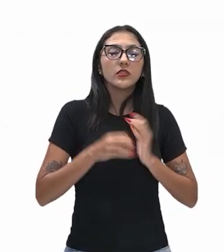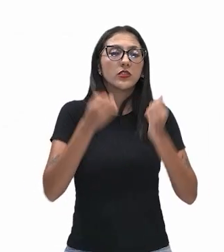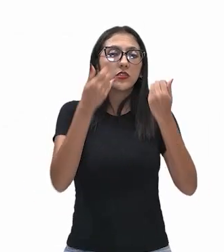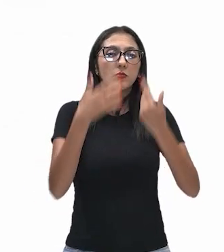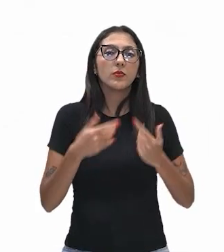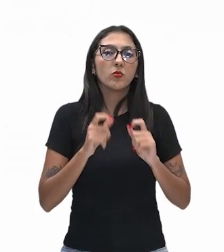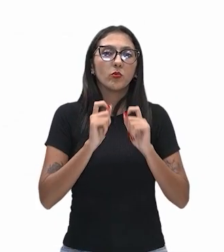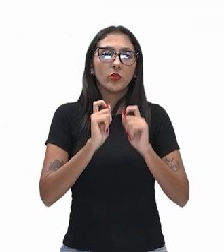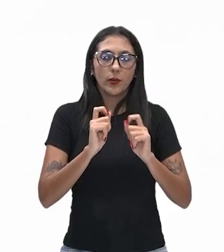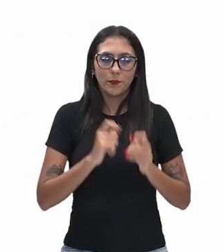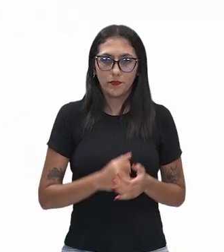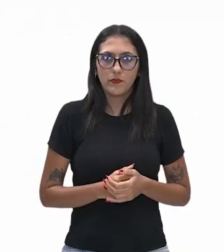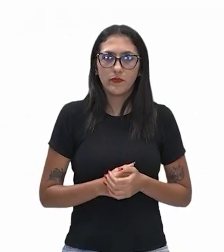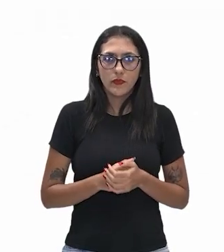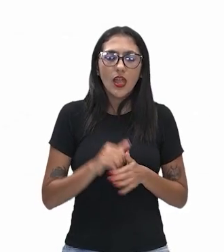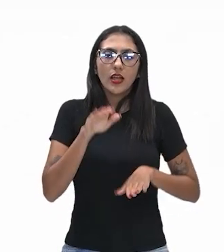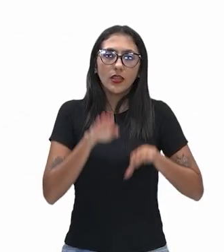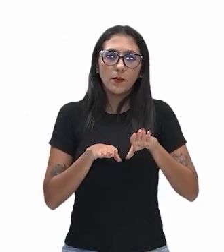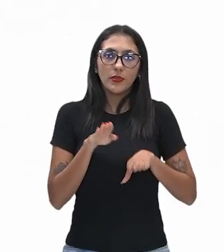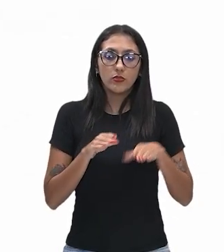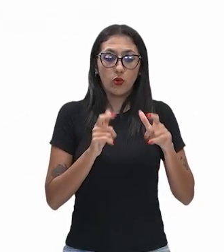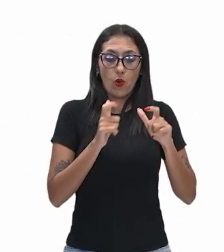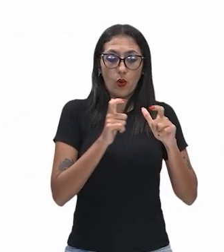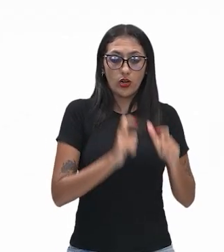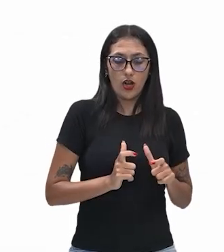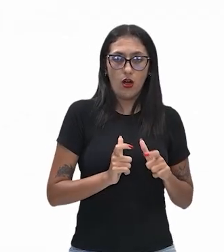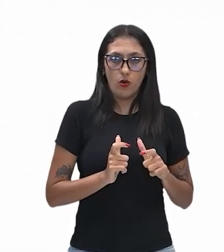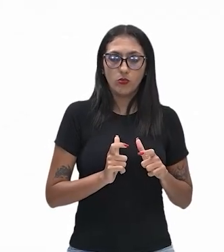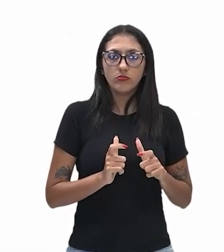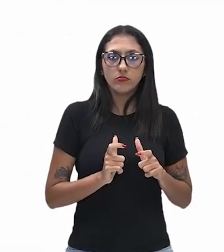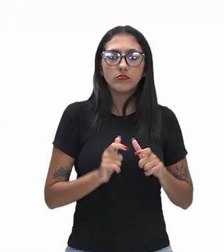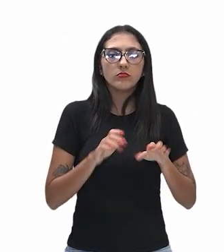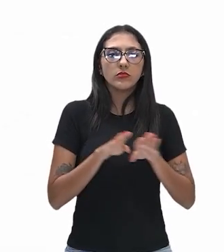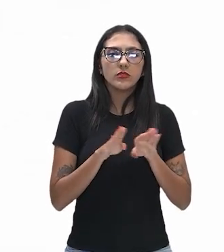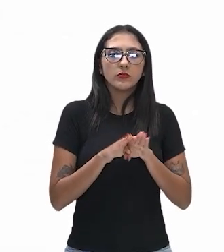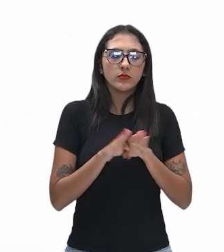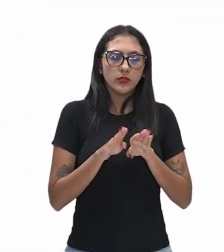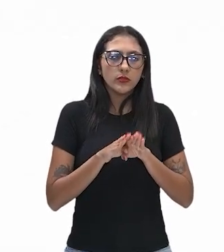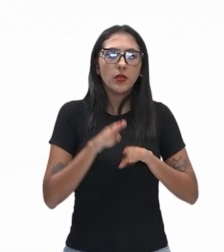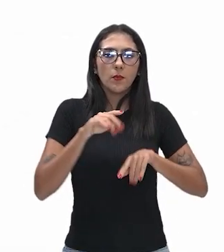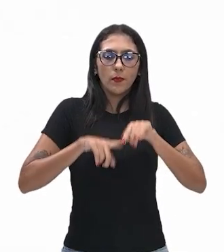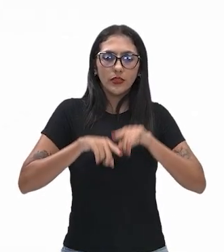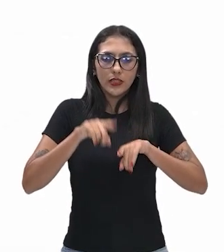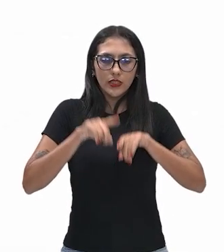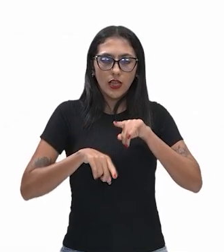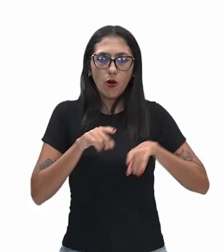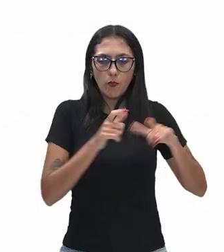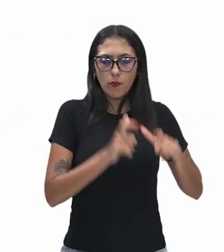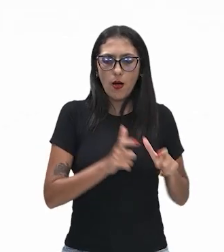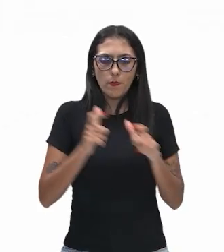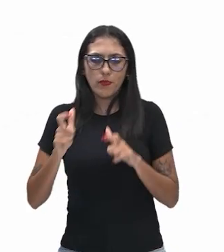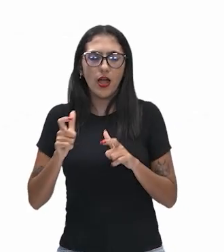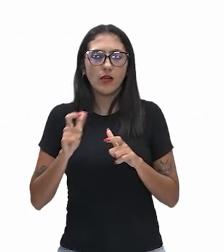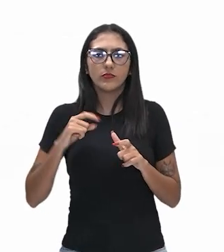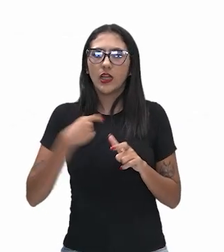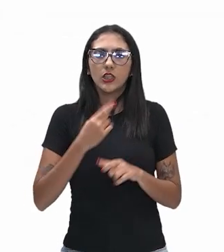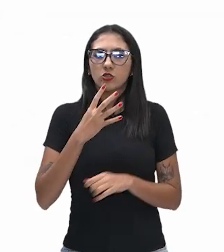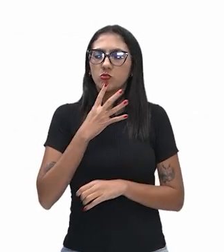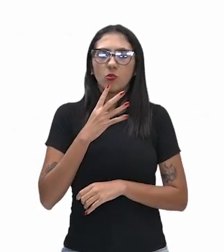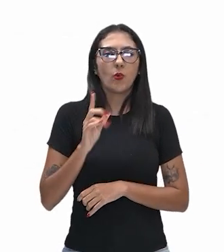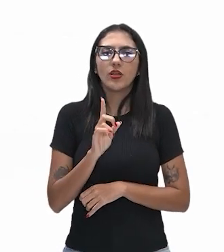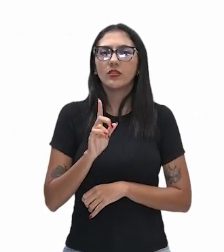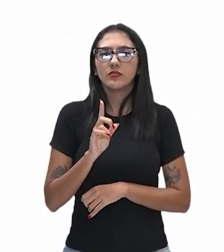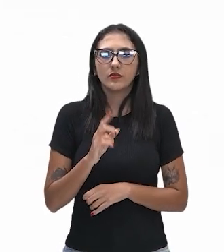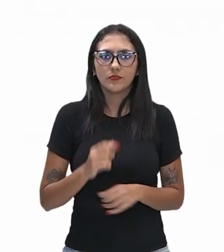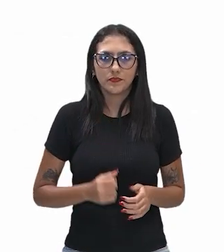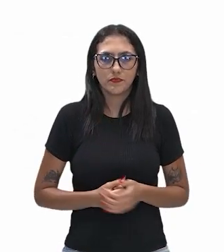posição e a velocidade do corpo não podem ser conhecidas simultaneamente, tá, pessoal? Olha só nessa imagem,